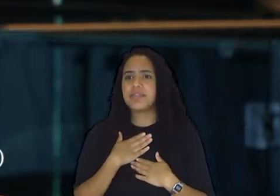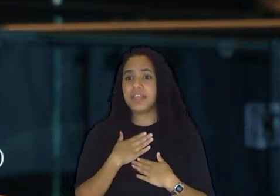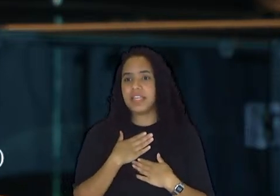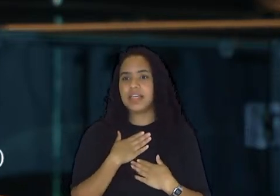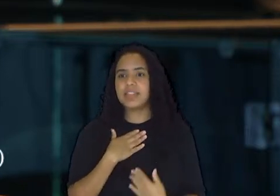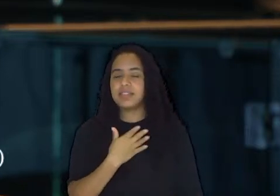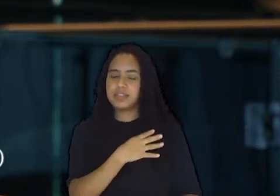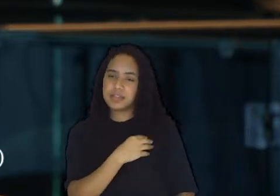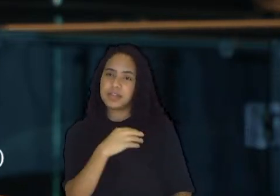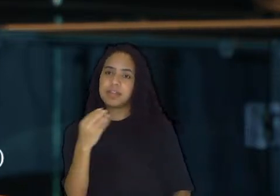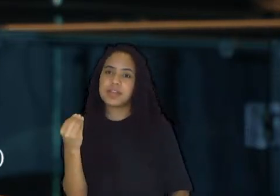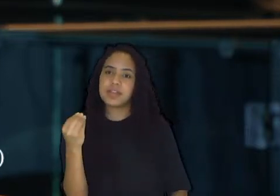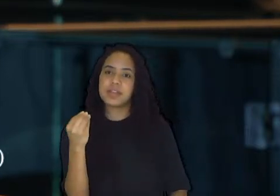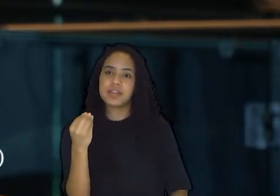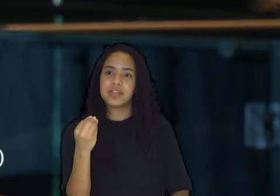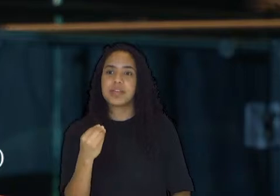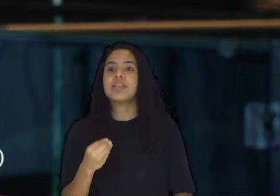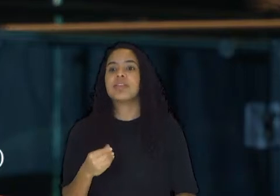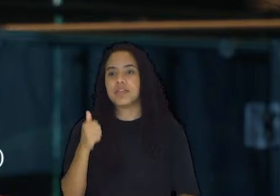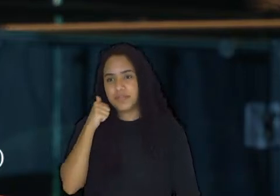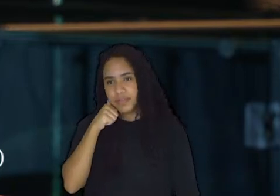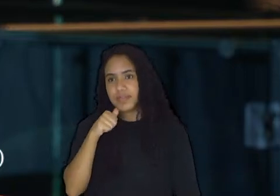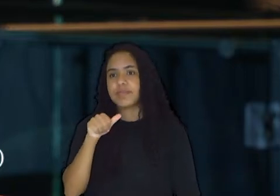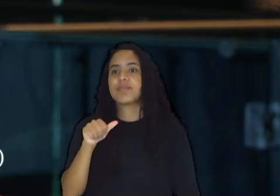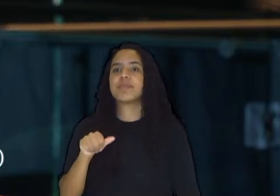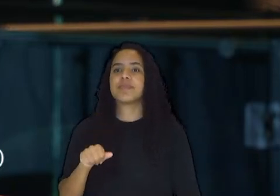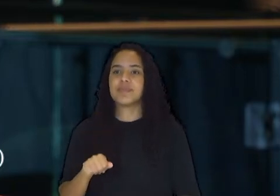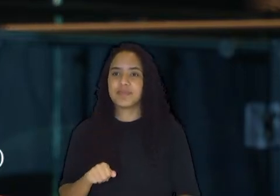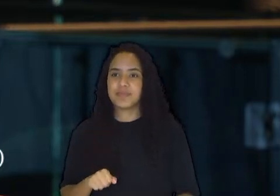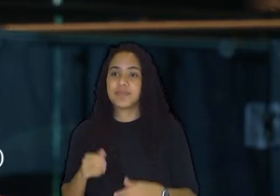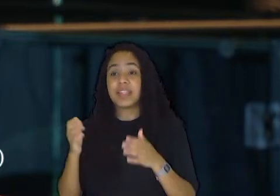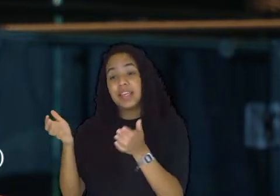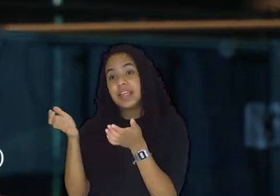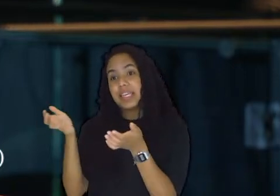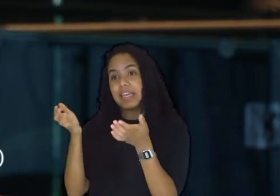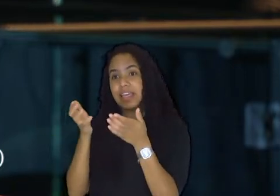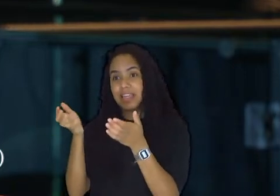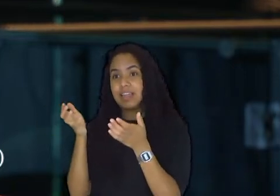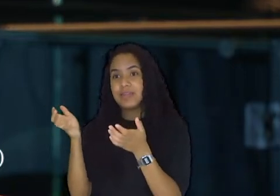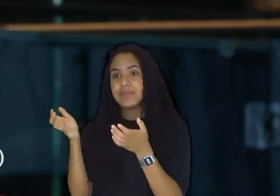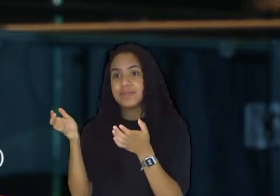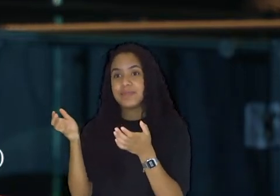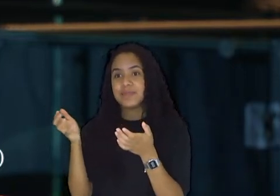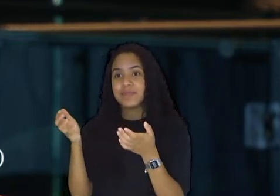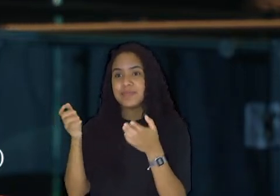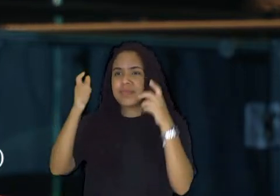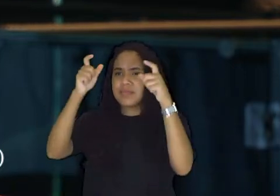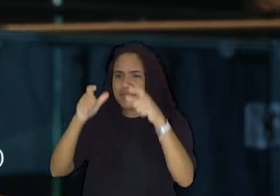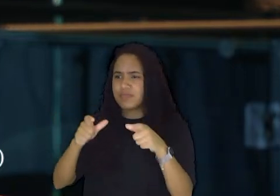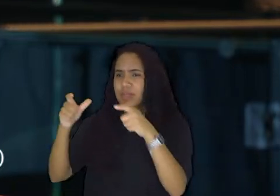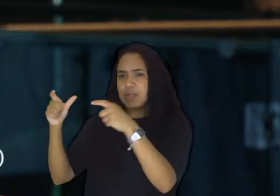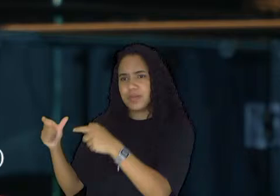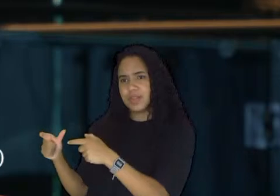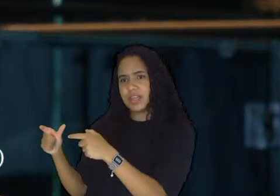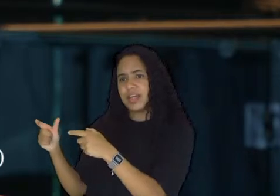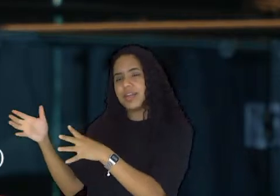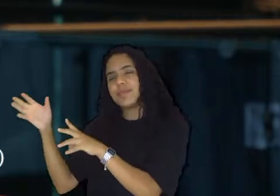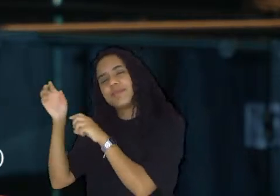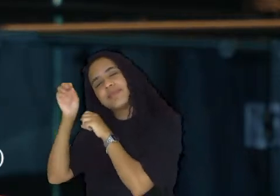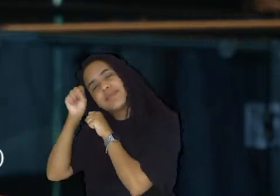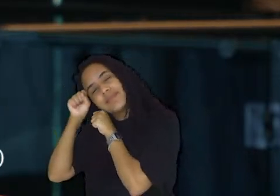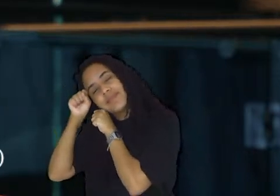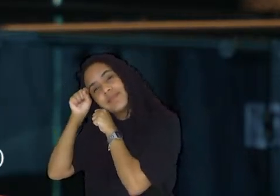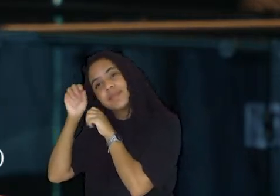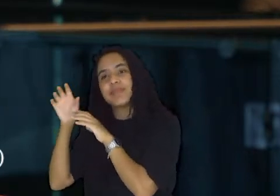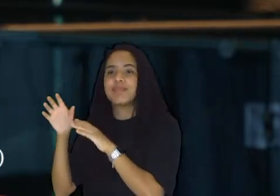pai, a gente podia fazer uma coisa, né, qualquer dia desses. Falei, o quê, filha? Você deixar eu dormir aqui com você e a